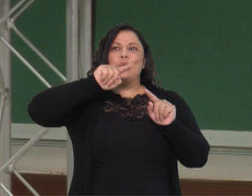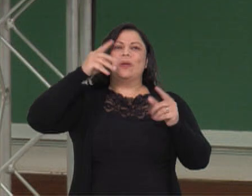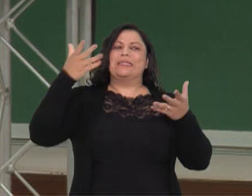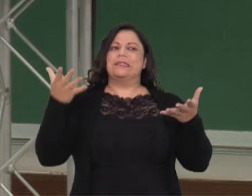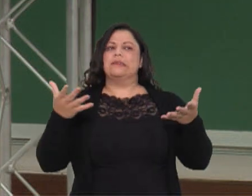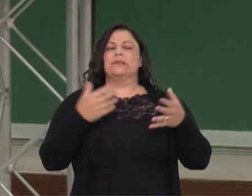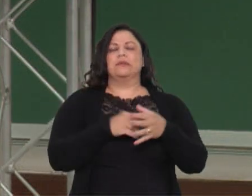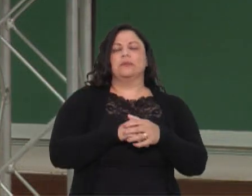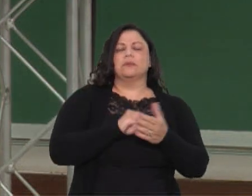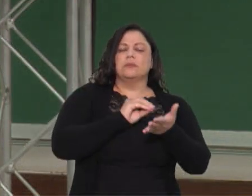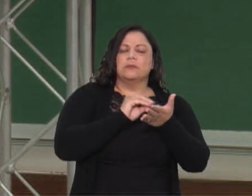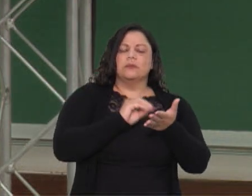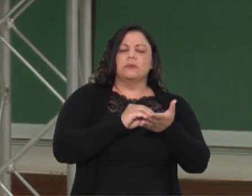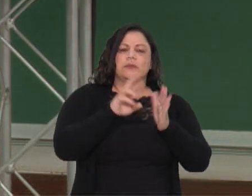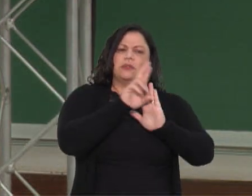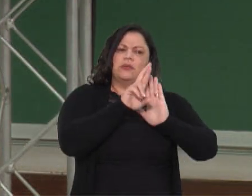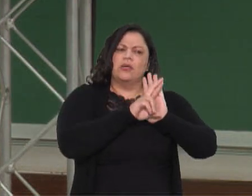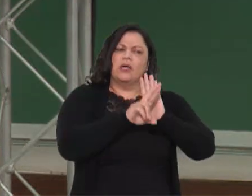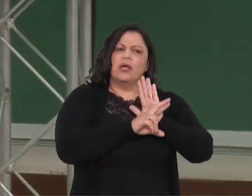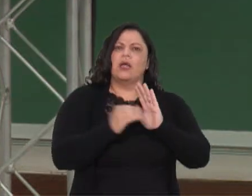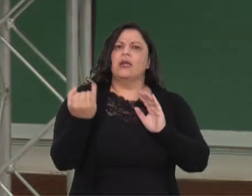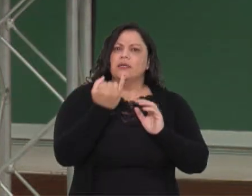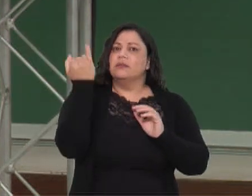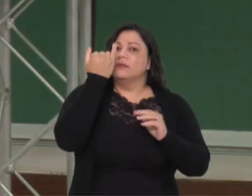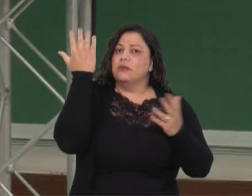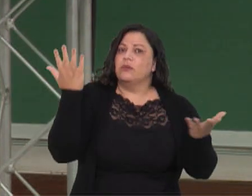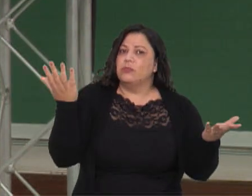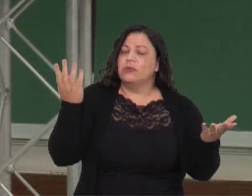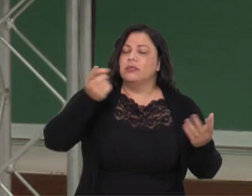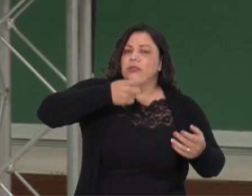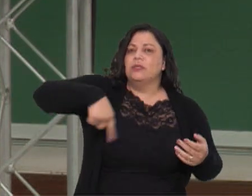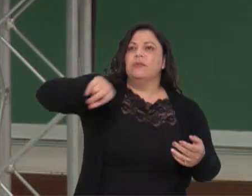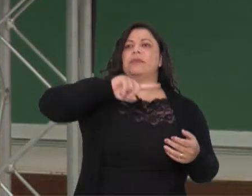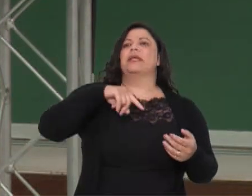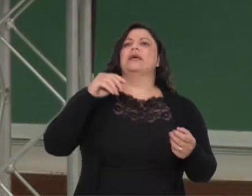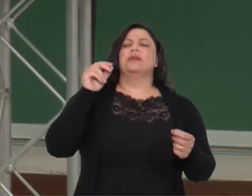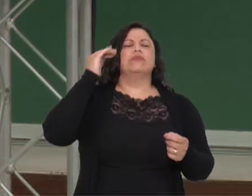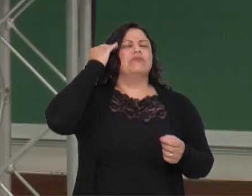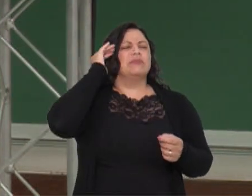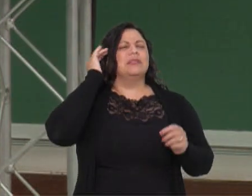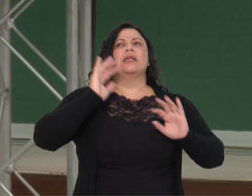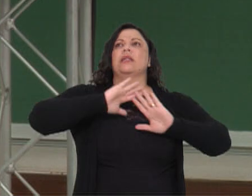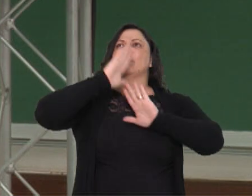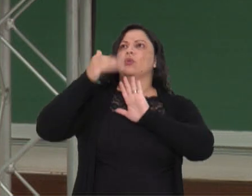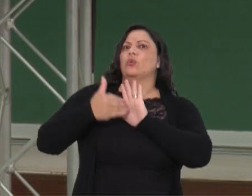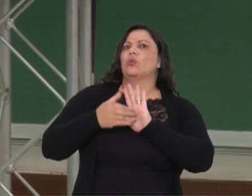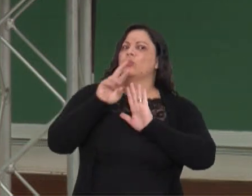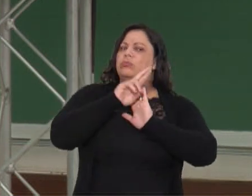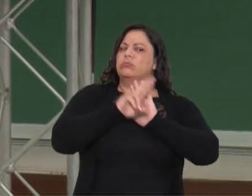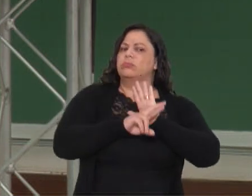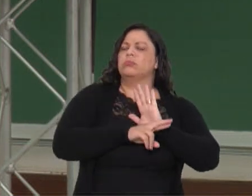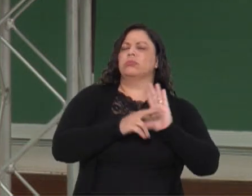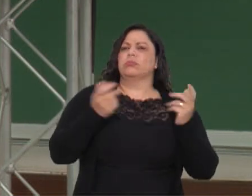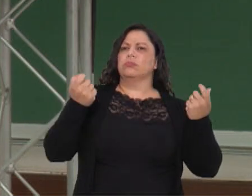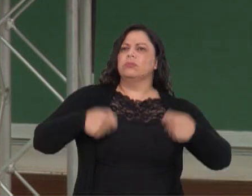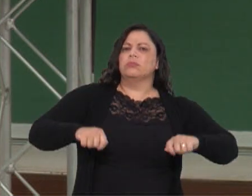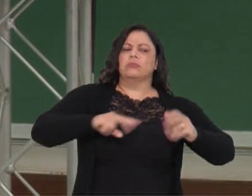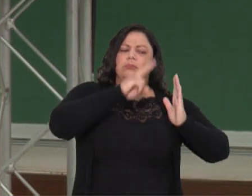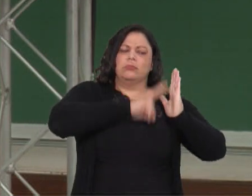Então, as regras, elas são importantes para nós entendermos o funcionamento e